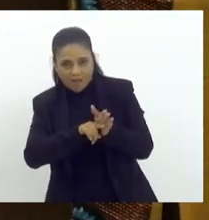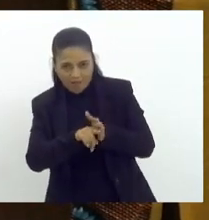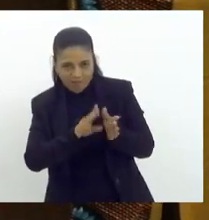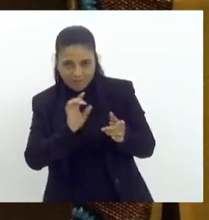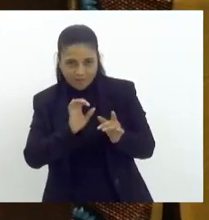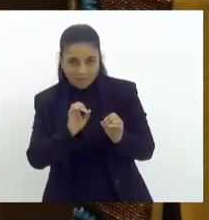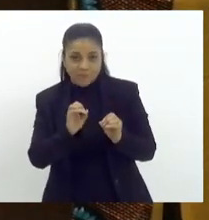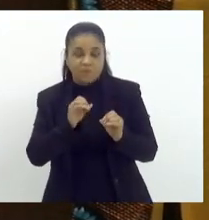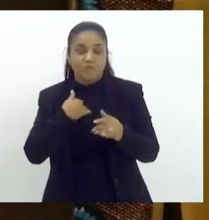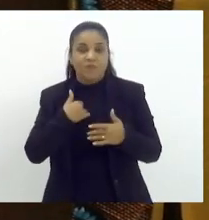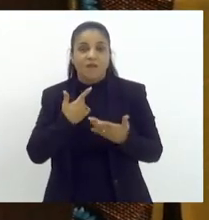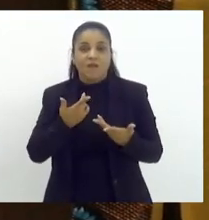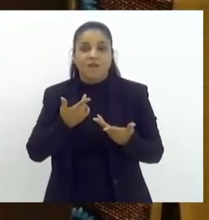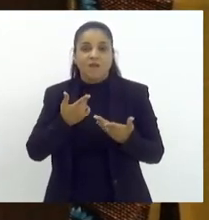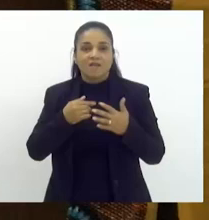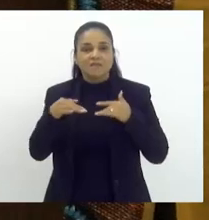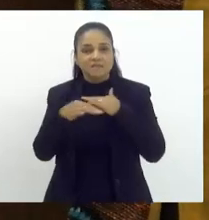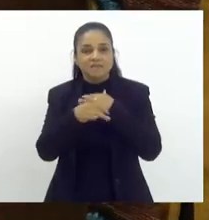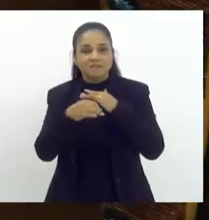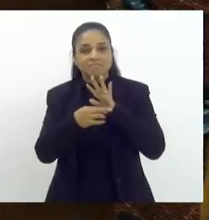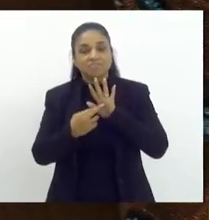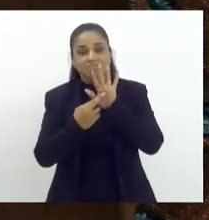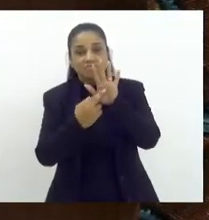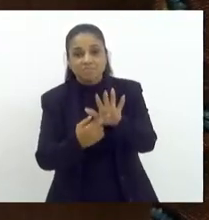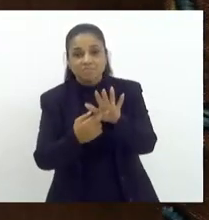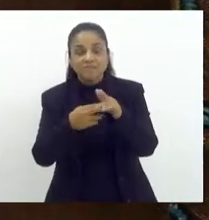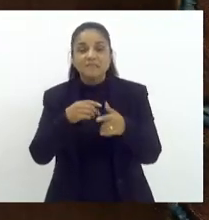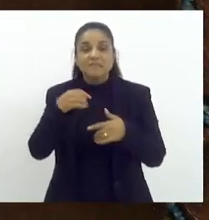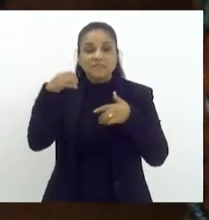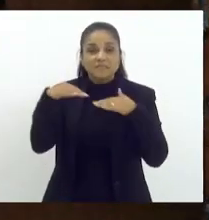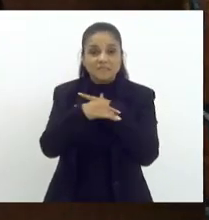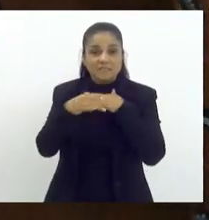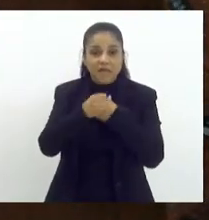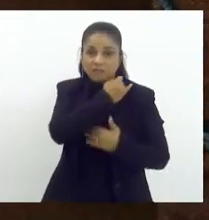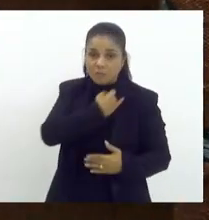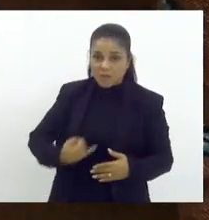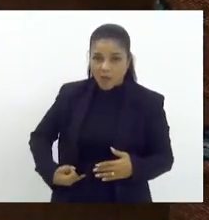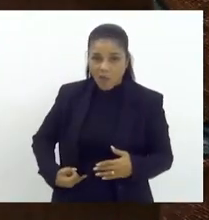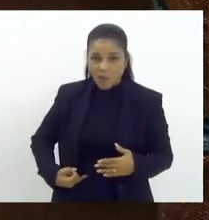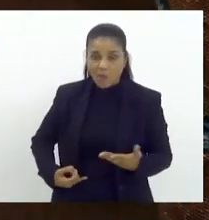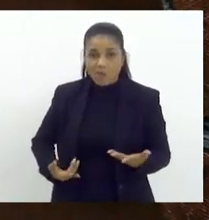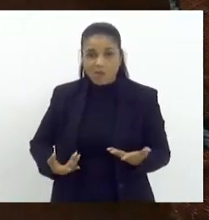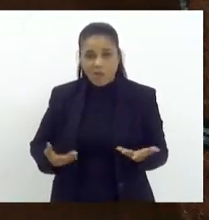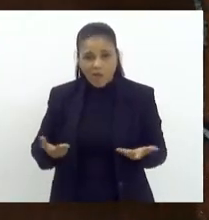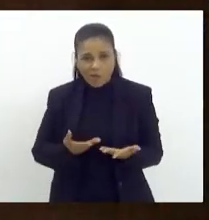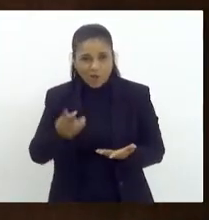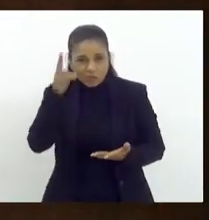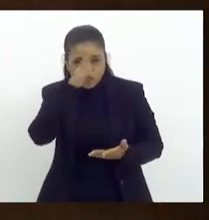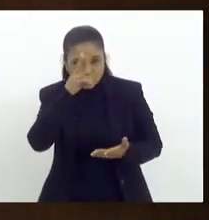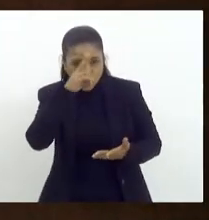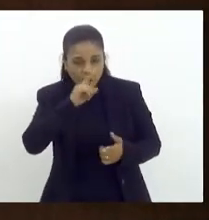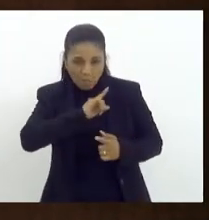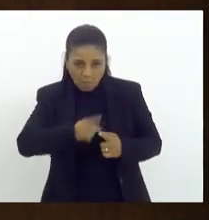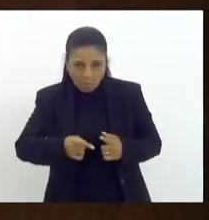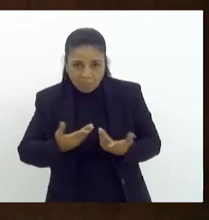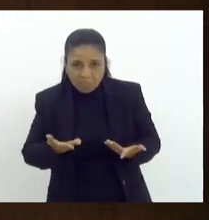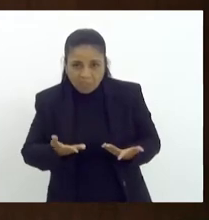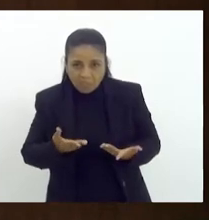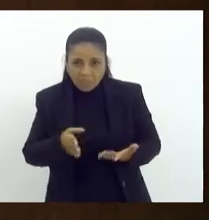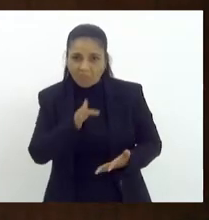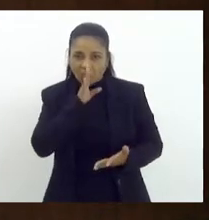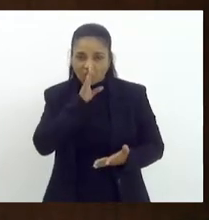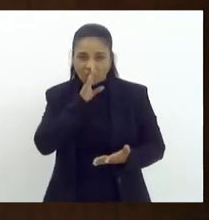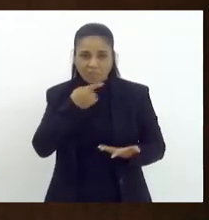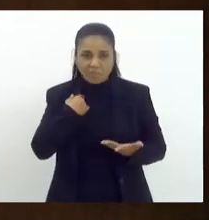se depara que uma cidade que é apresentado o tempo todo só como cidade Imperial e Nega esse histórico operário que corre na